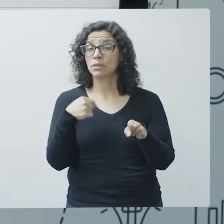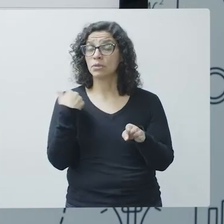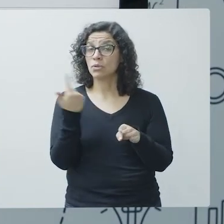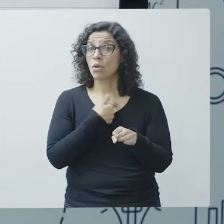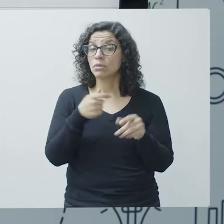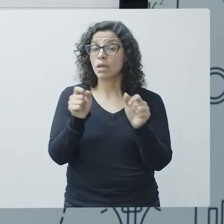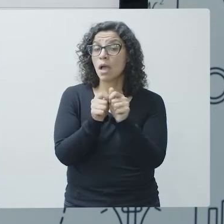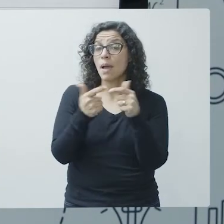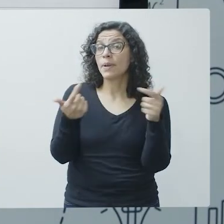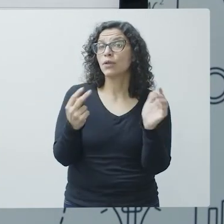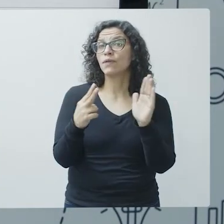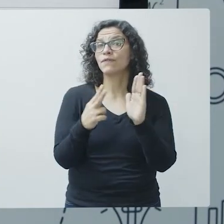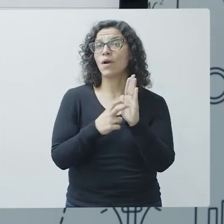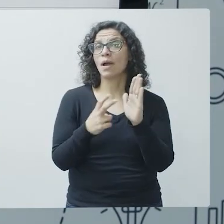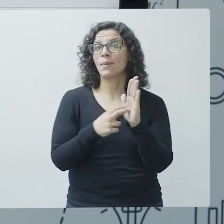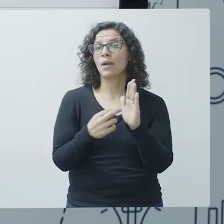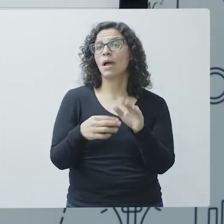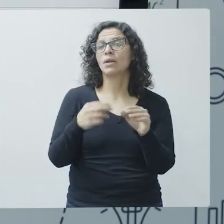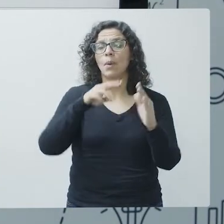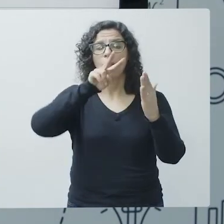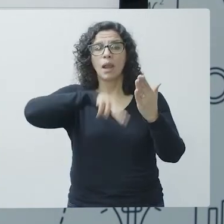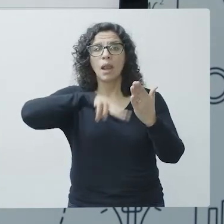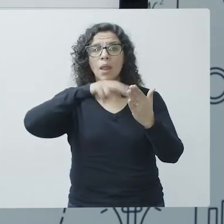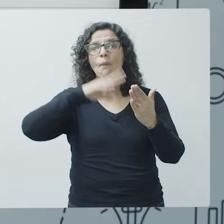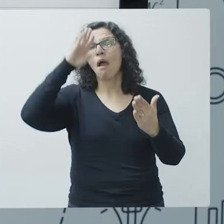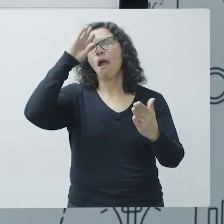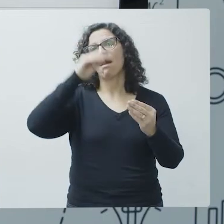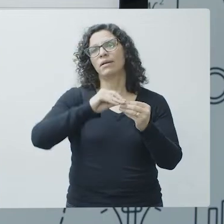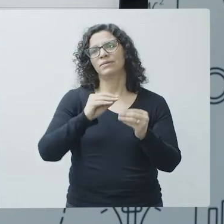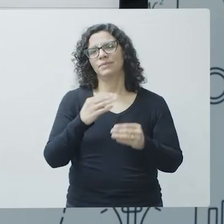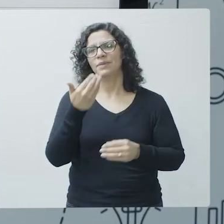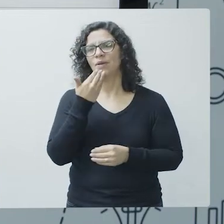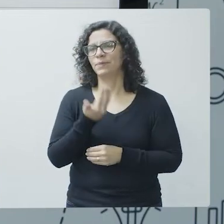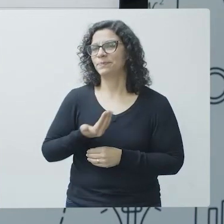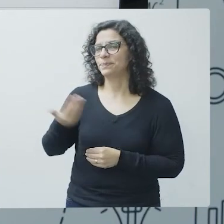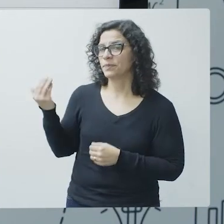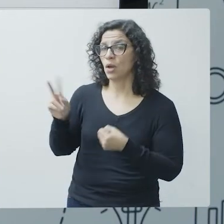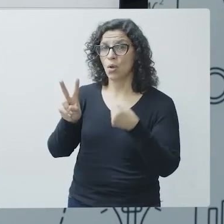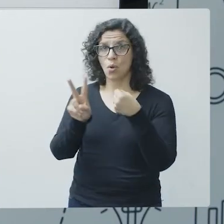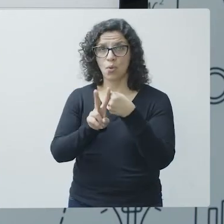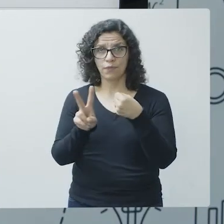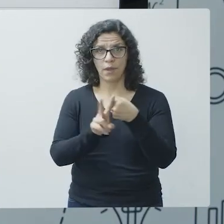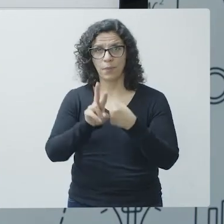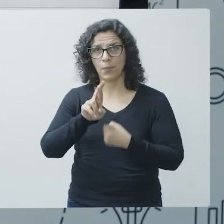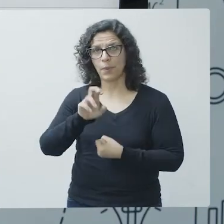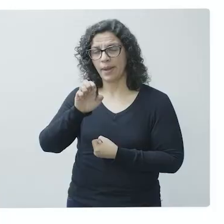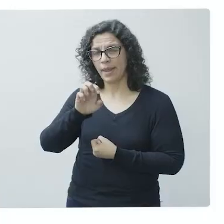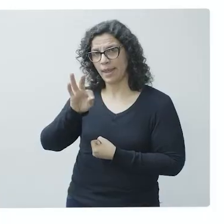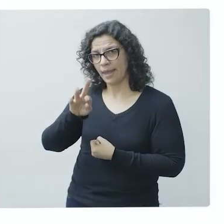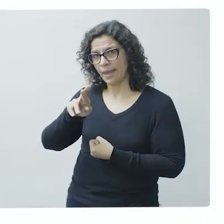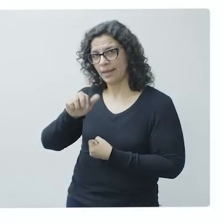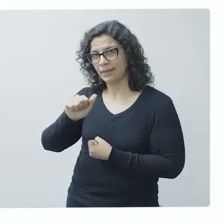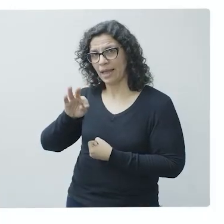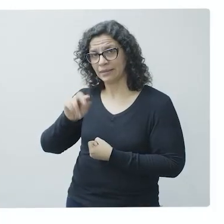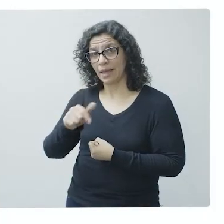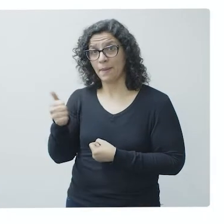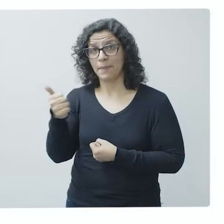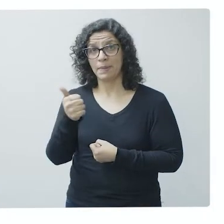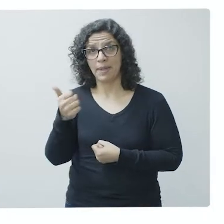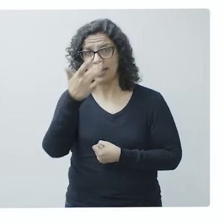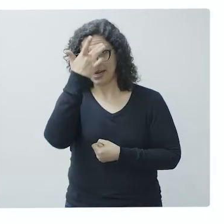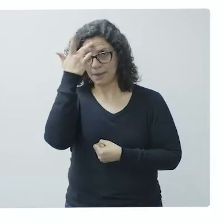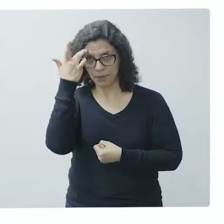estamos ampliando a nossa interpretação. Olha só. O verbo retratar na primeira